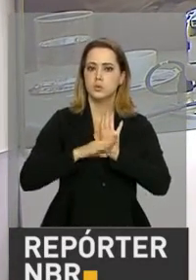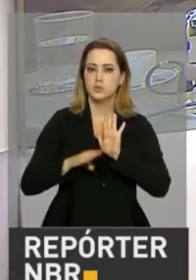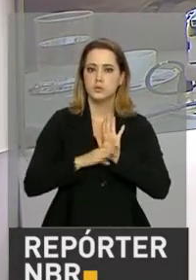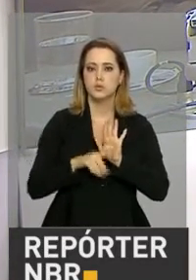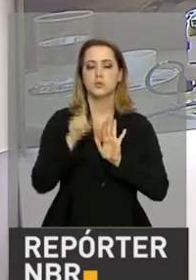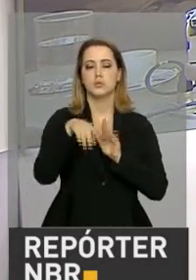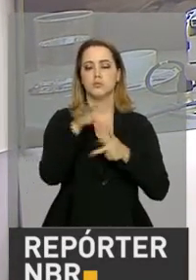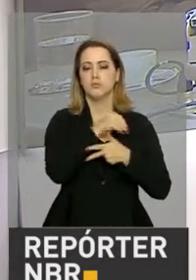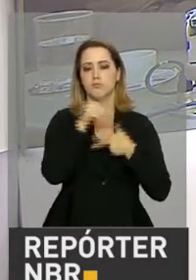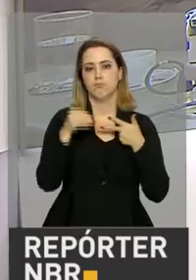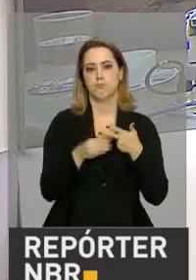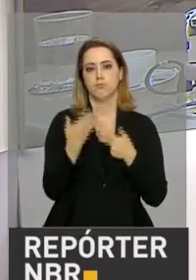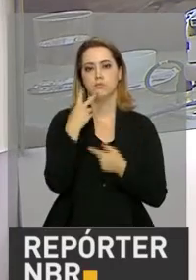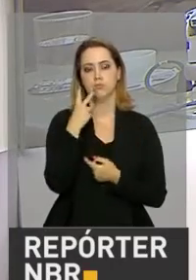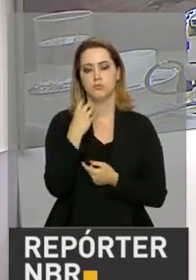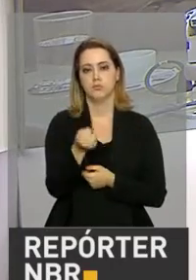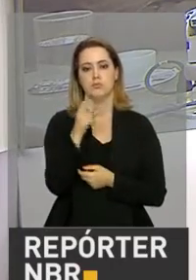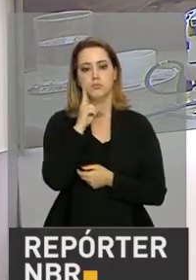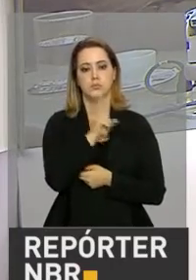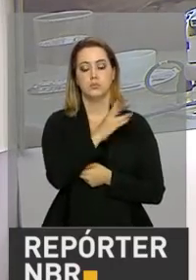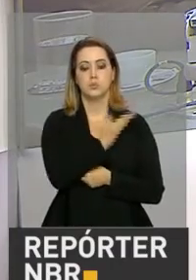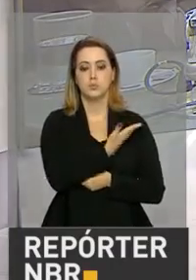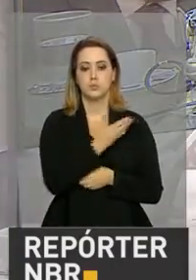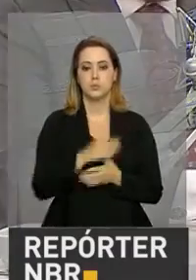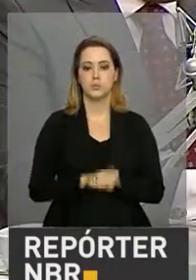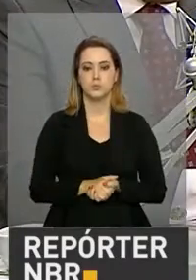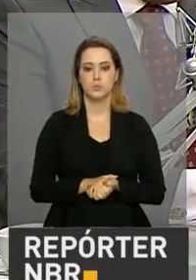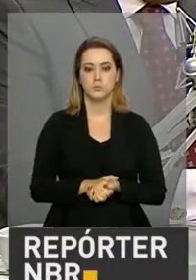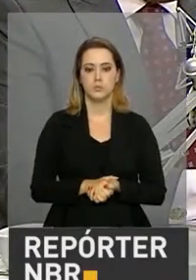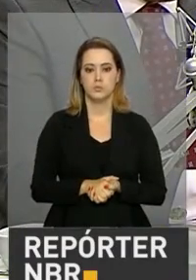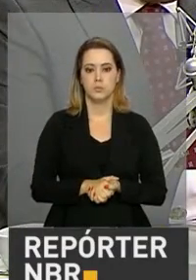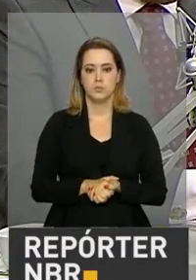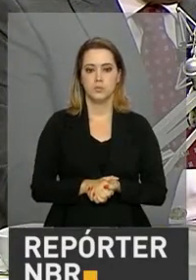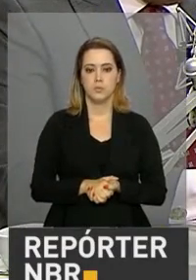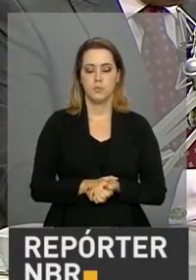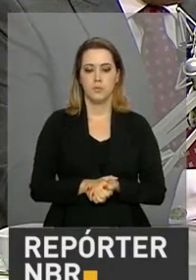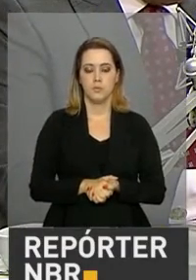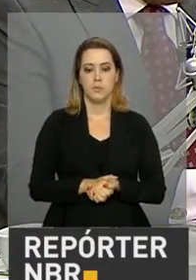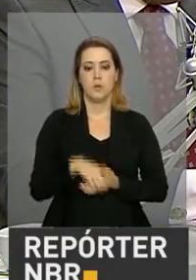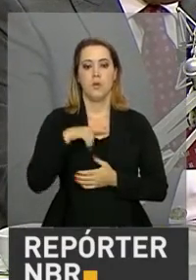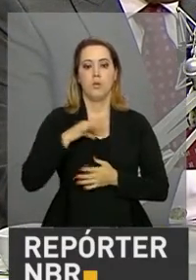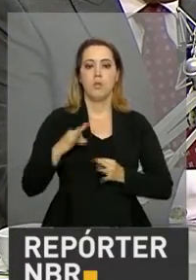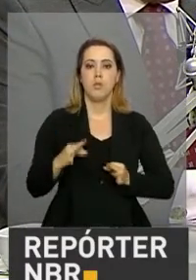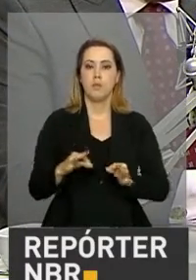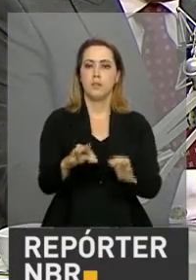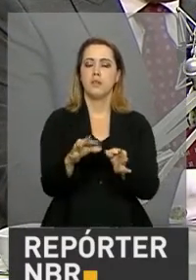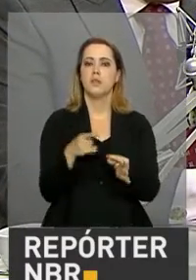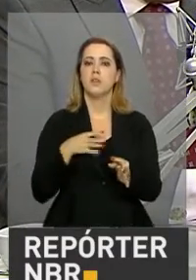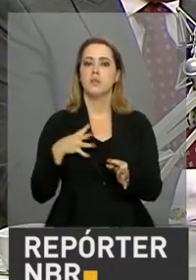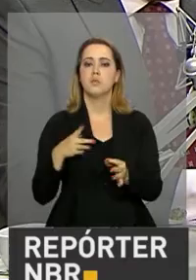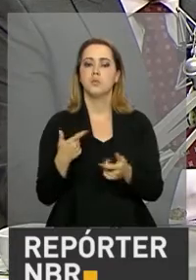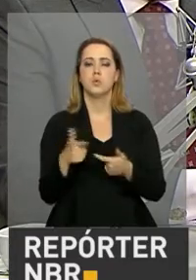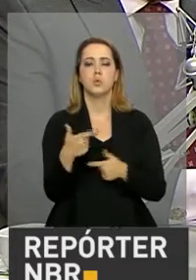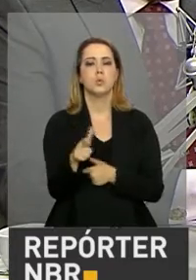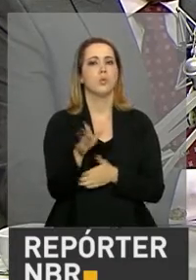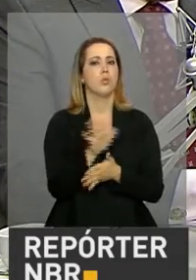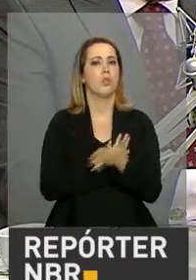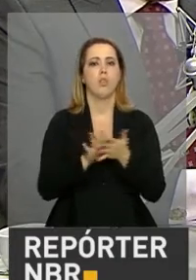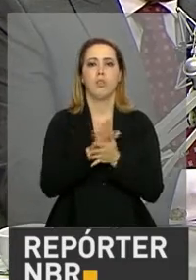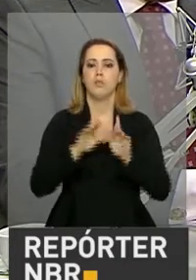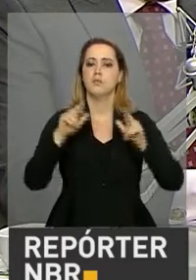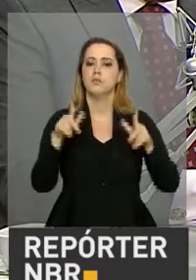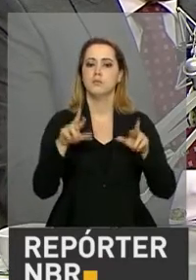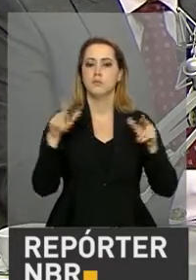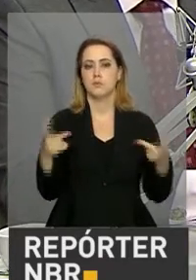claro sobre o enem vamos acompanhar o trecho será absolutamente equivalente tecnicamente não há nenhuma diferença do ponto de